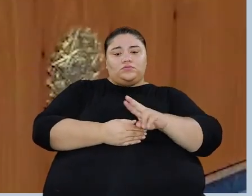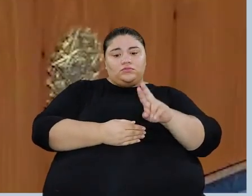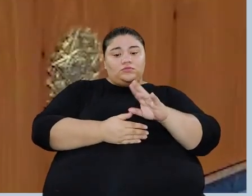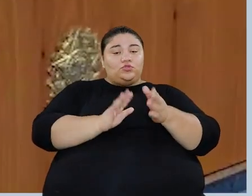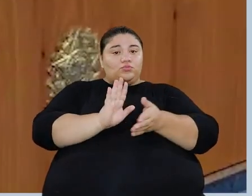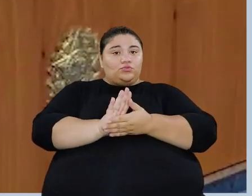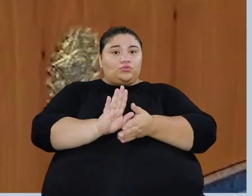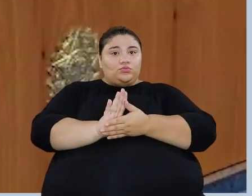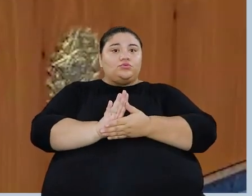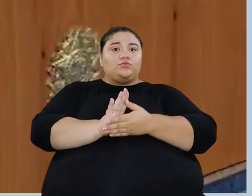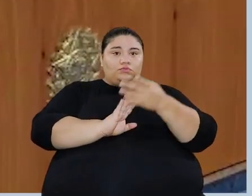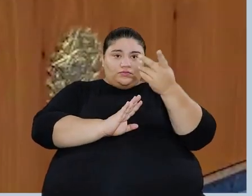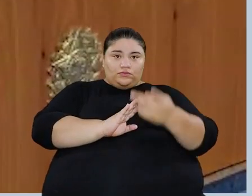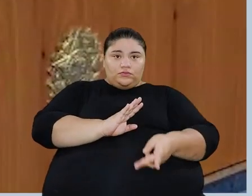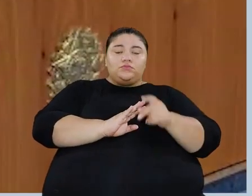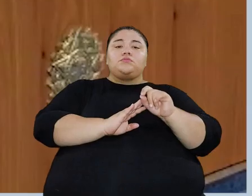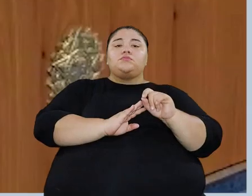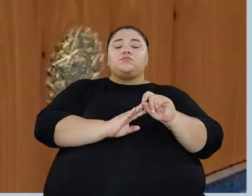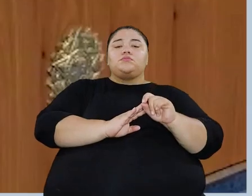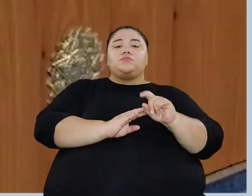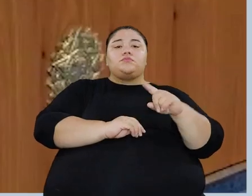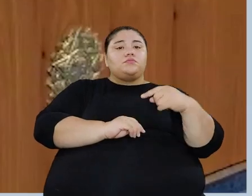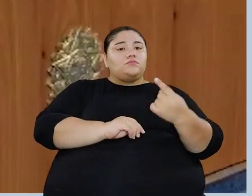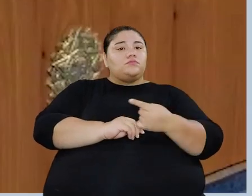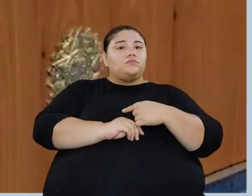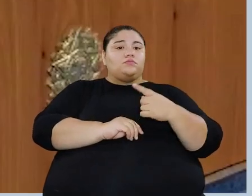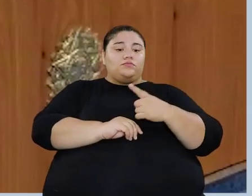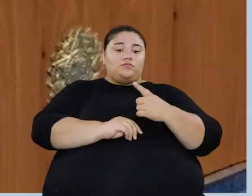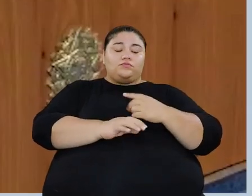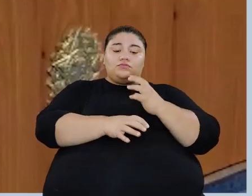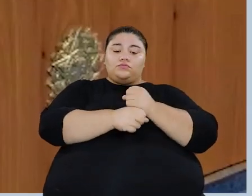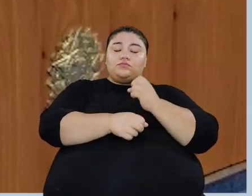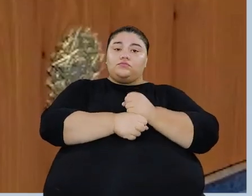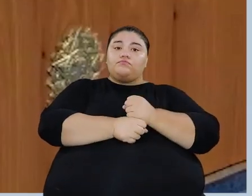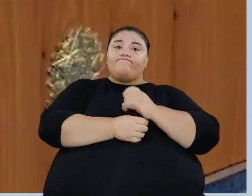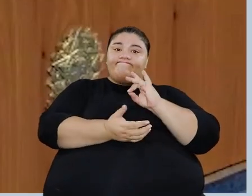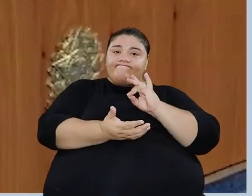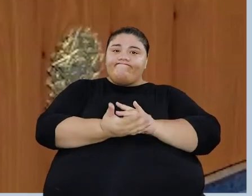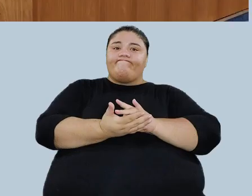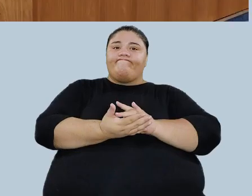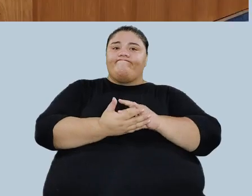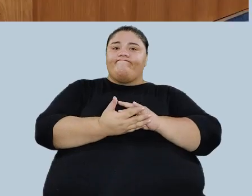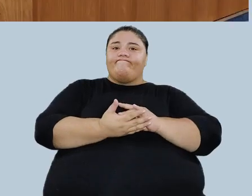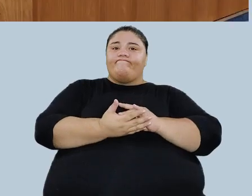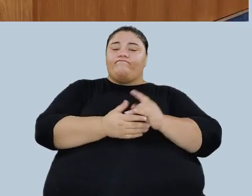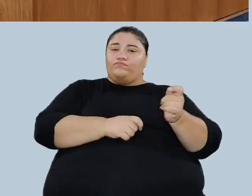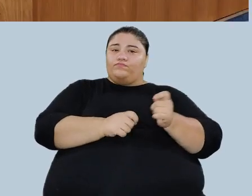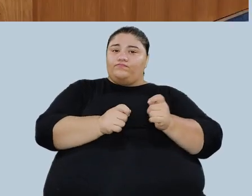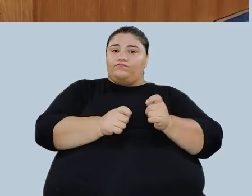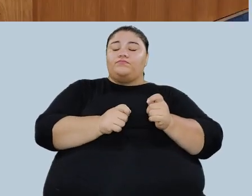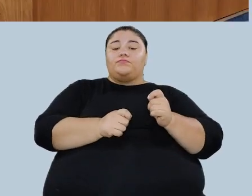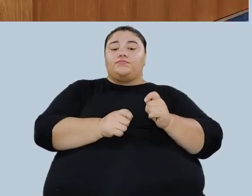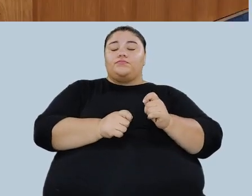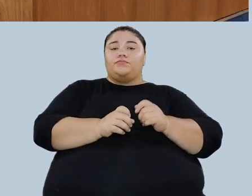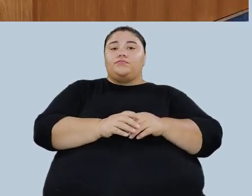sendo proposto pela CERT aqui é que eles tenham aqui um algoritmo tão eficiente que esse algoritmo